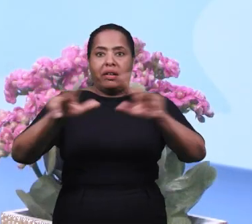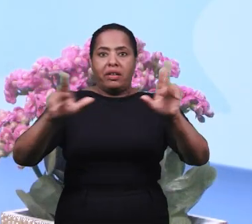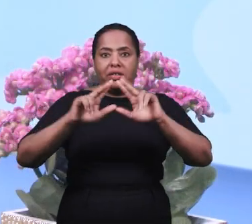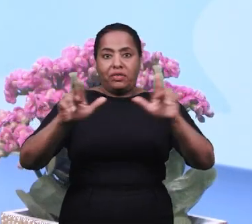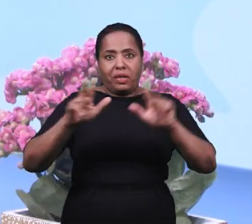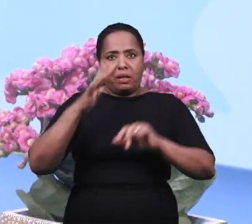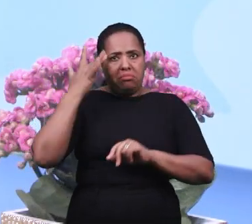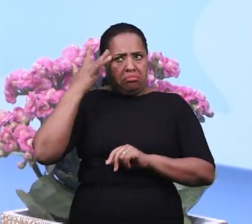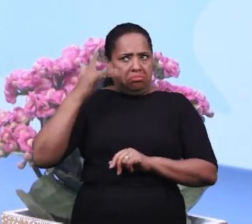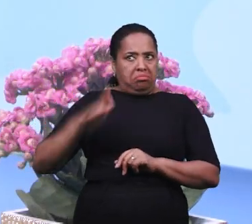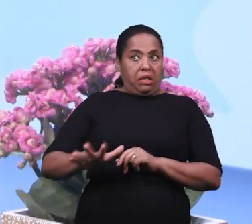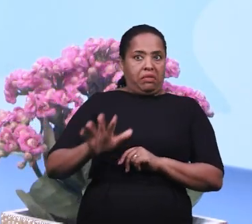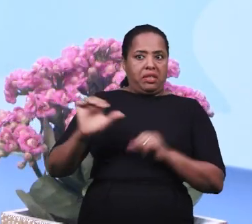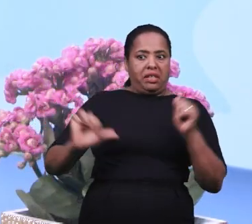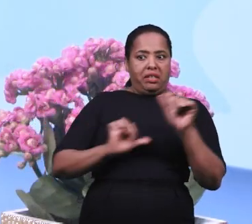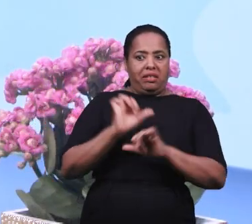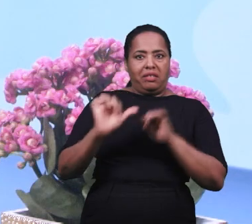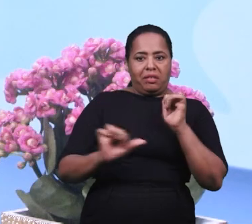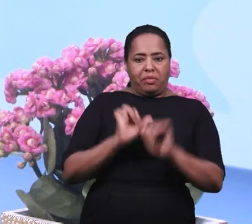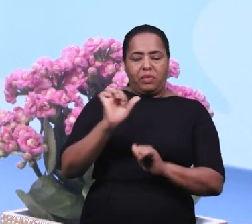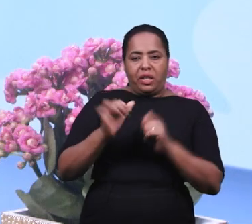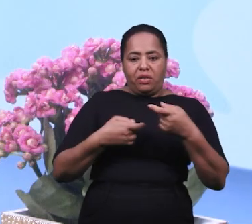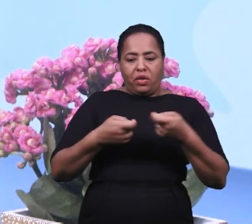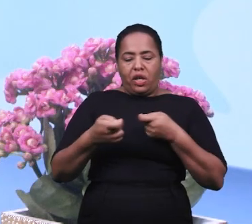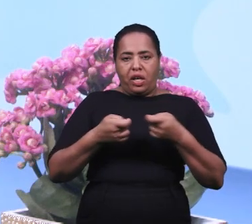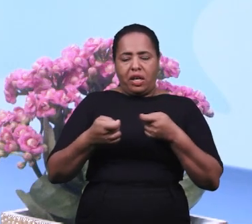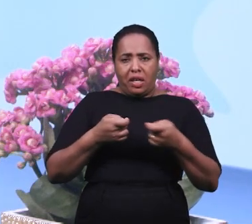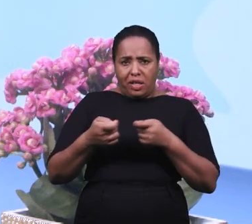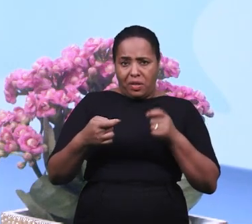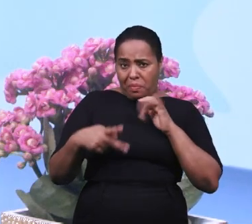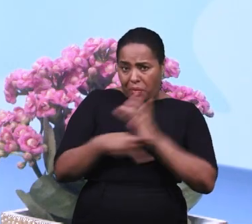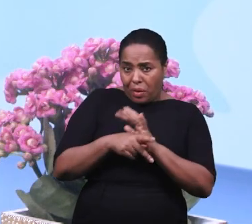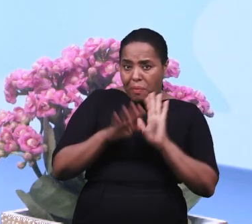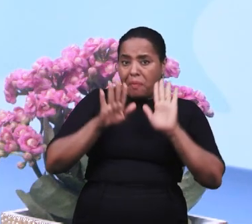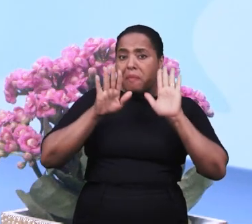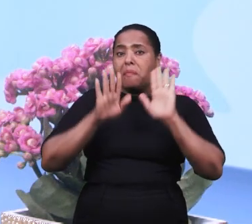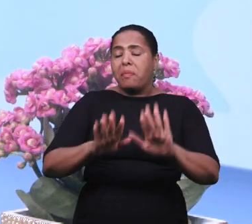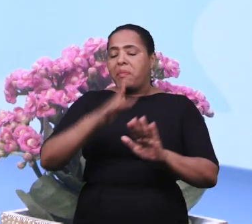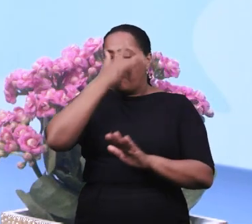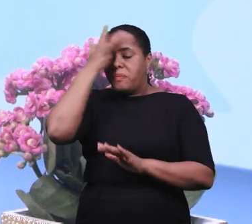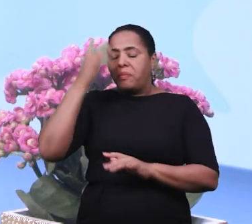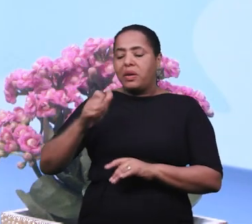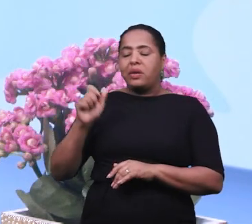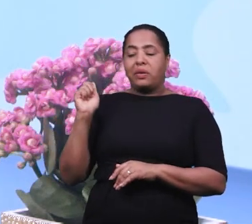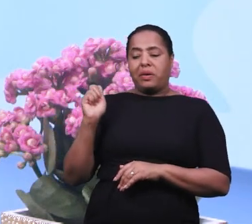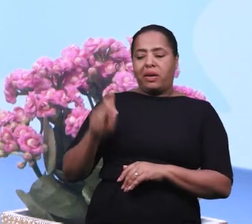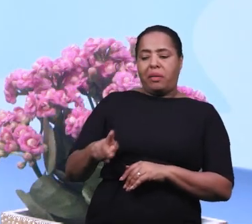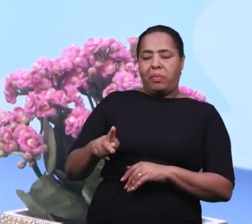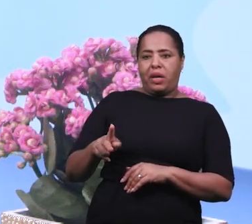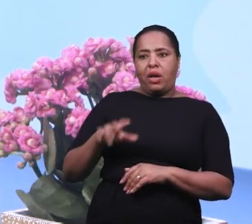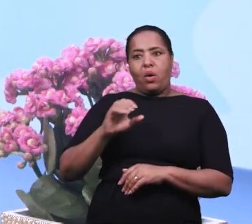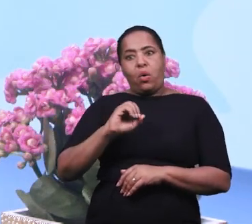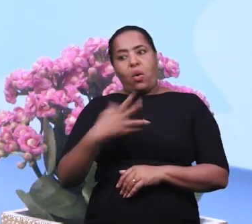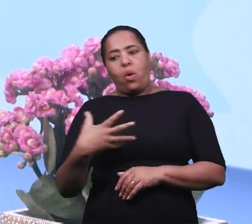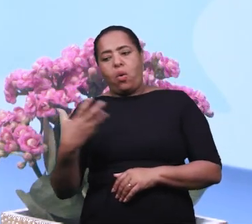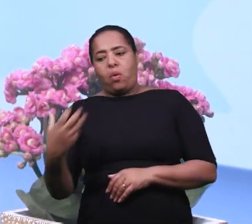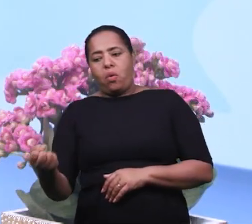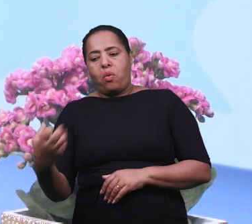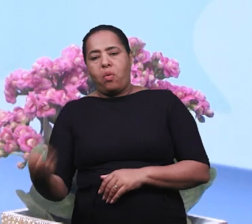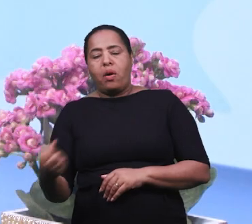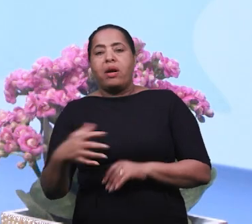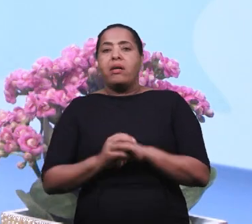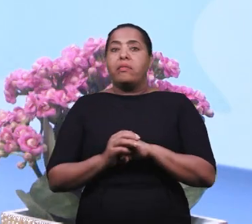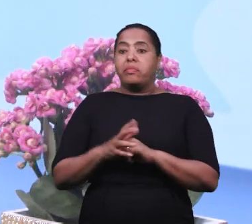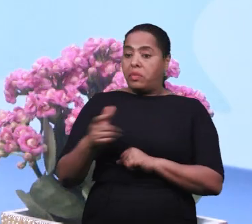que eu não sei se isso vai mudar, que no regime próprio, o que acontece? Mesmo a pessoa estando aposentada ou recebendo pensão, ela